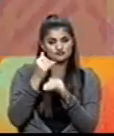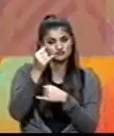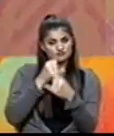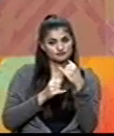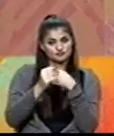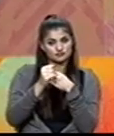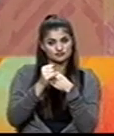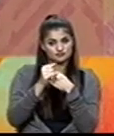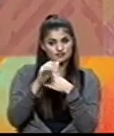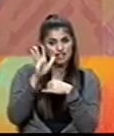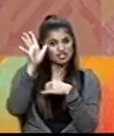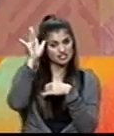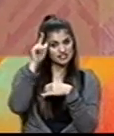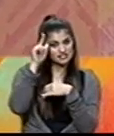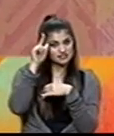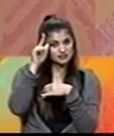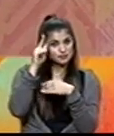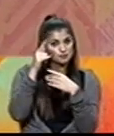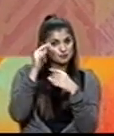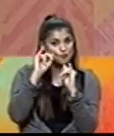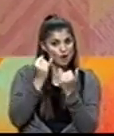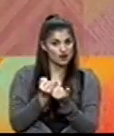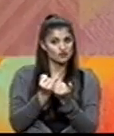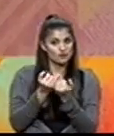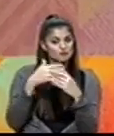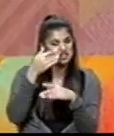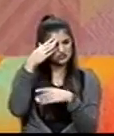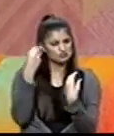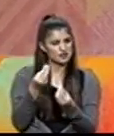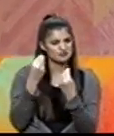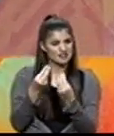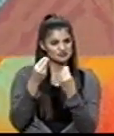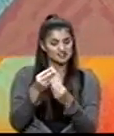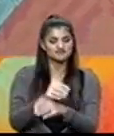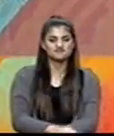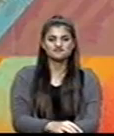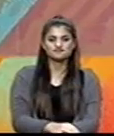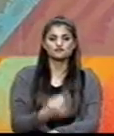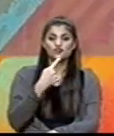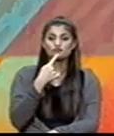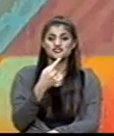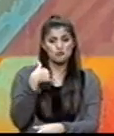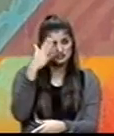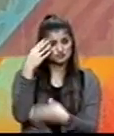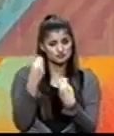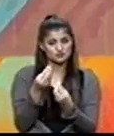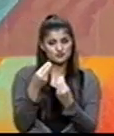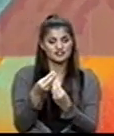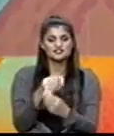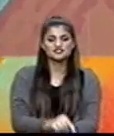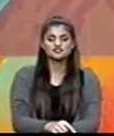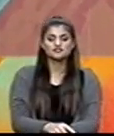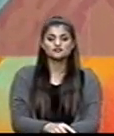substituído por leite magro e o amido. Mas acho muito bem, acho muito bem. Se tem que ser. Estou aqui a dizer, não, mas acho se muito tem bem. Que ser. Olha, temos